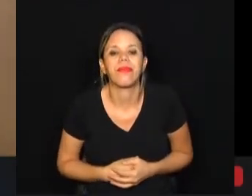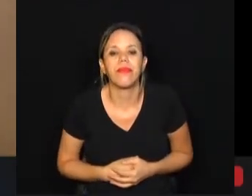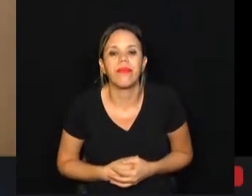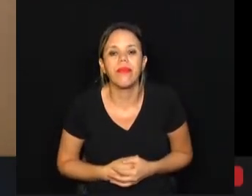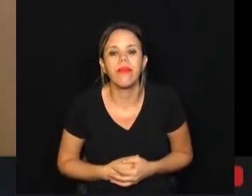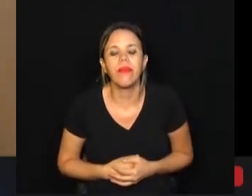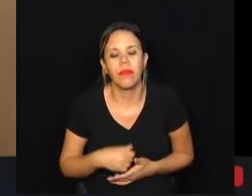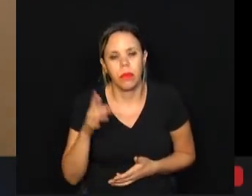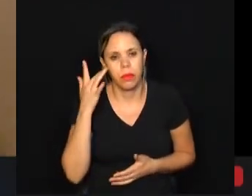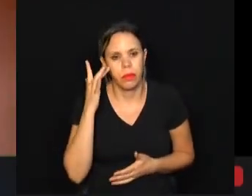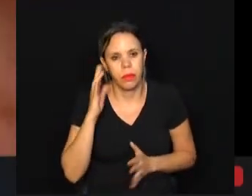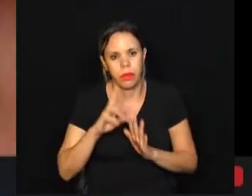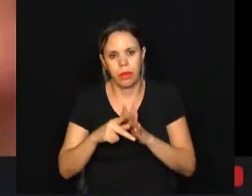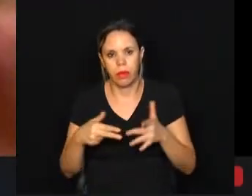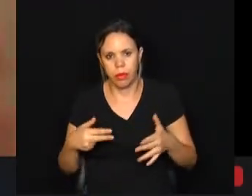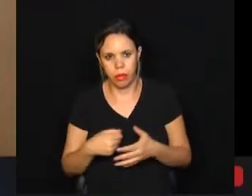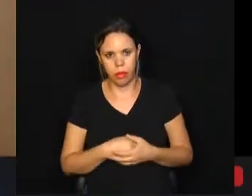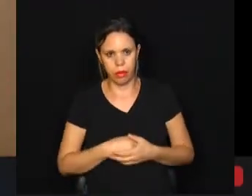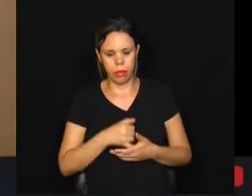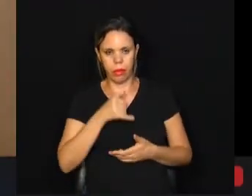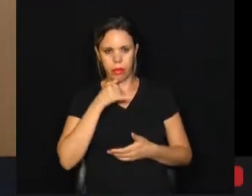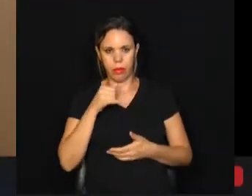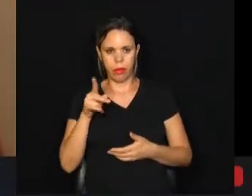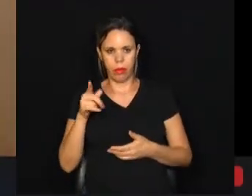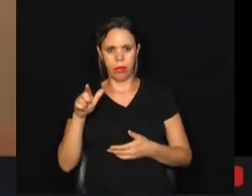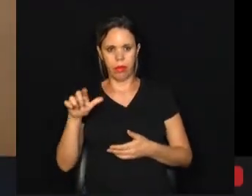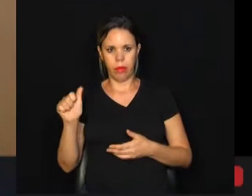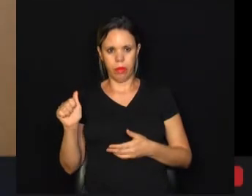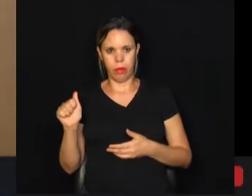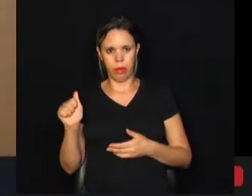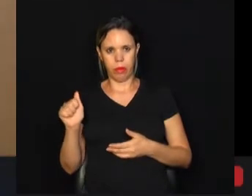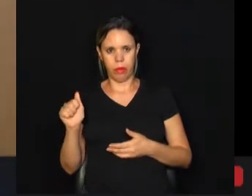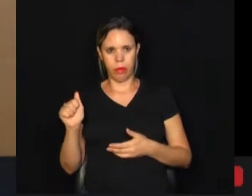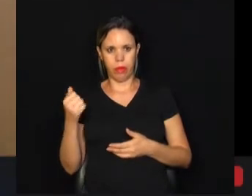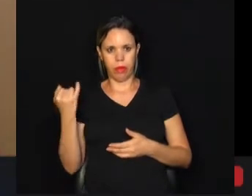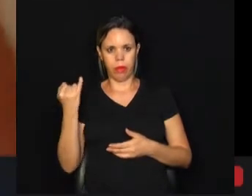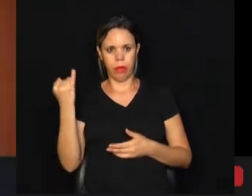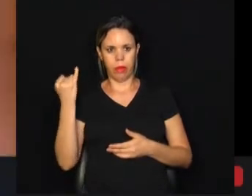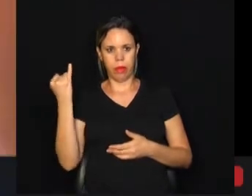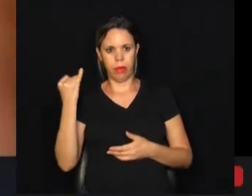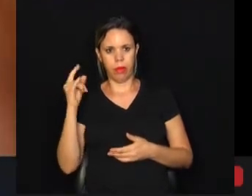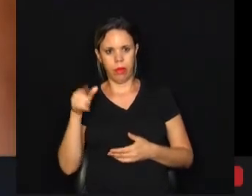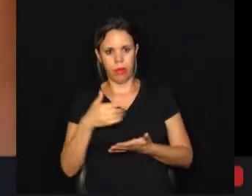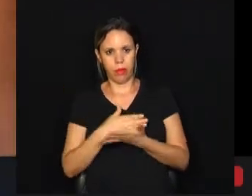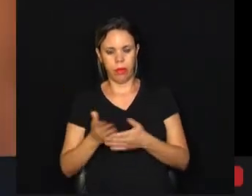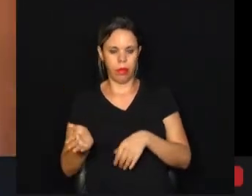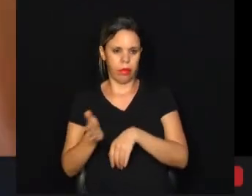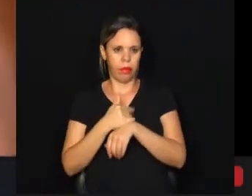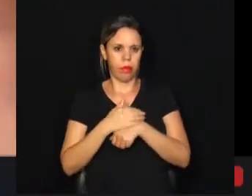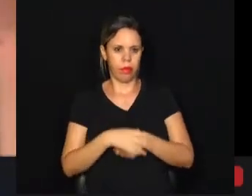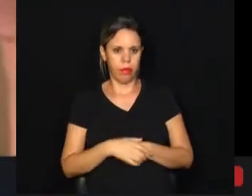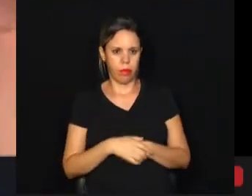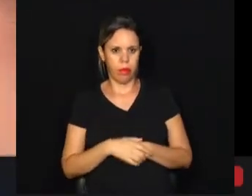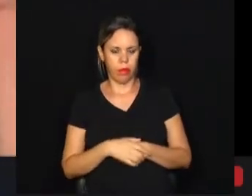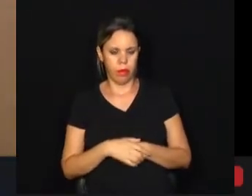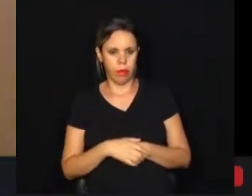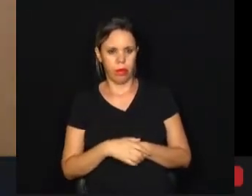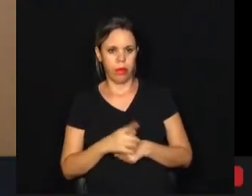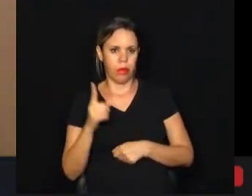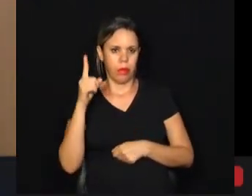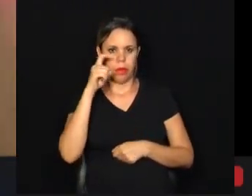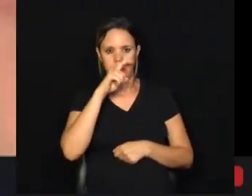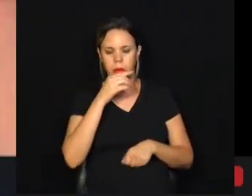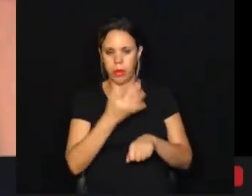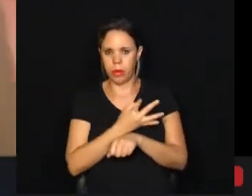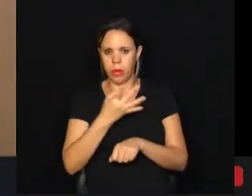Eu acho que tem várias questões, quer dizer, o que Paula coloca é muito importante, isso começou antes, né? Essa